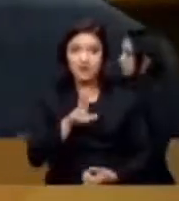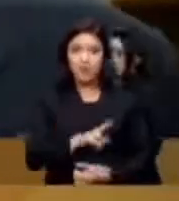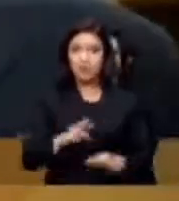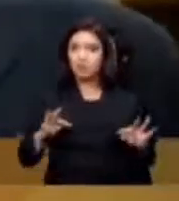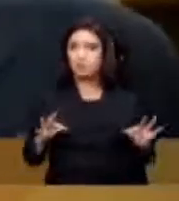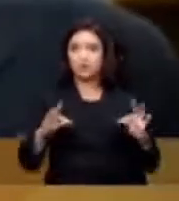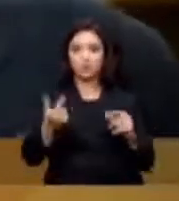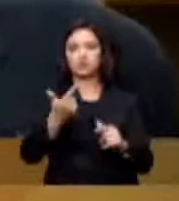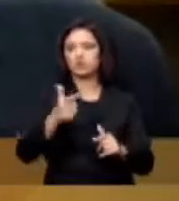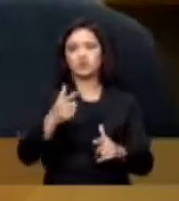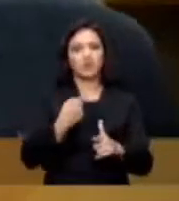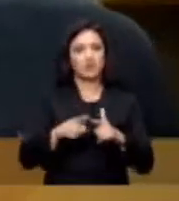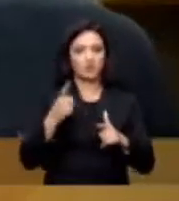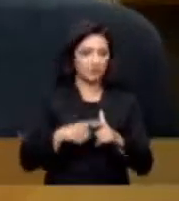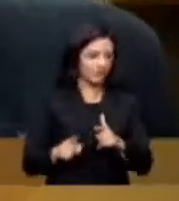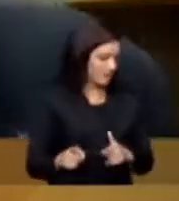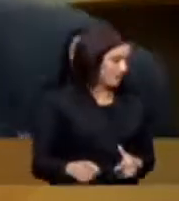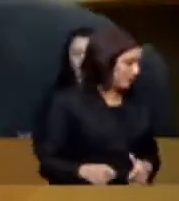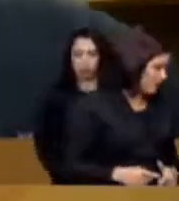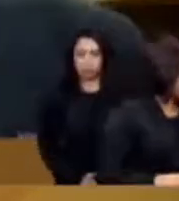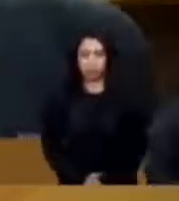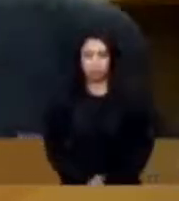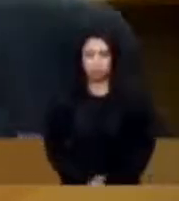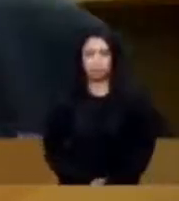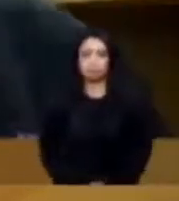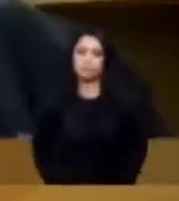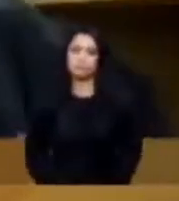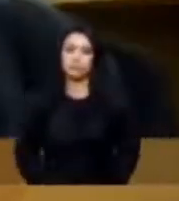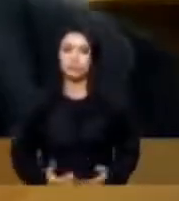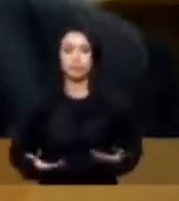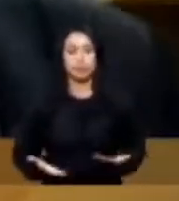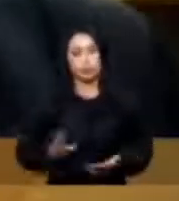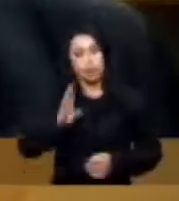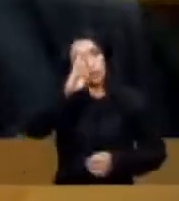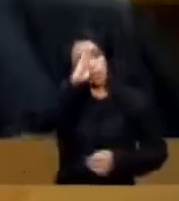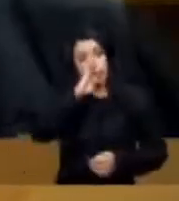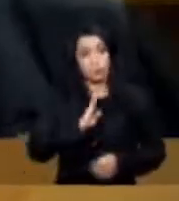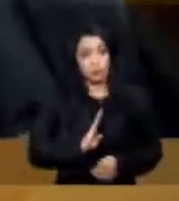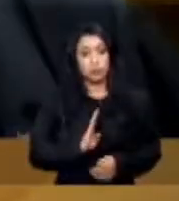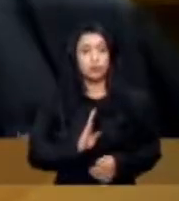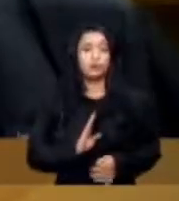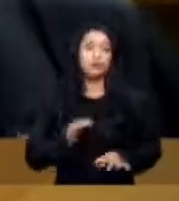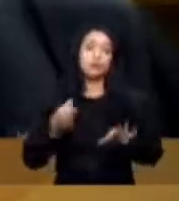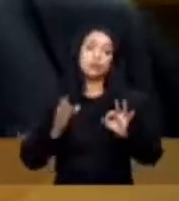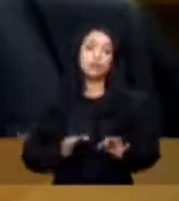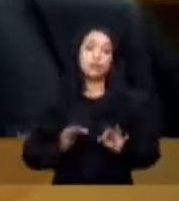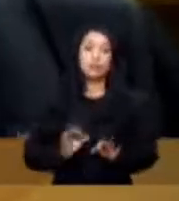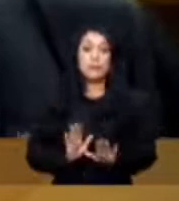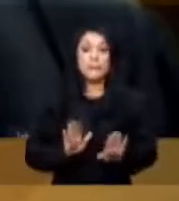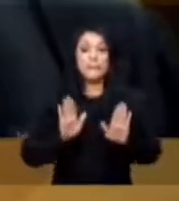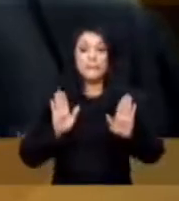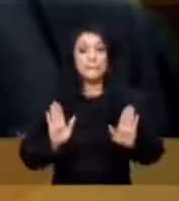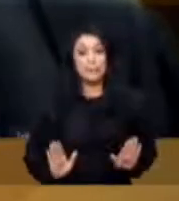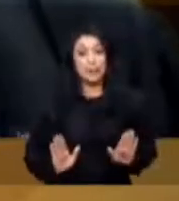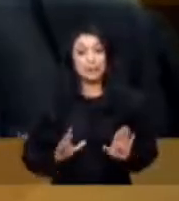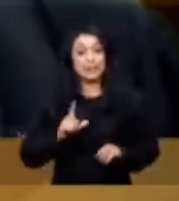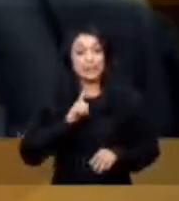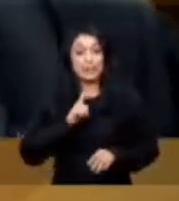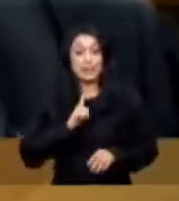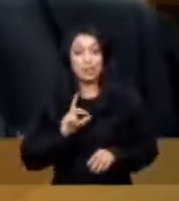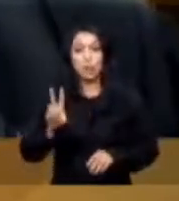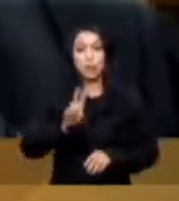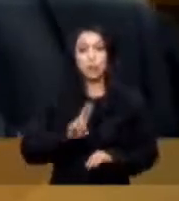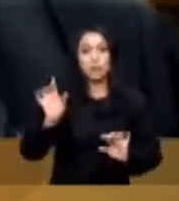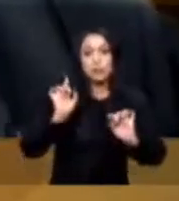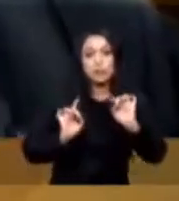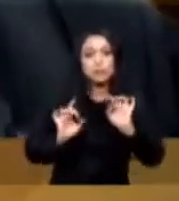não há problema, ele é gratuito. Mas ele deve ser gratuito. Mas se o bem de uso comum vai ter um uso especial